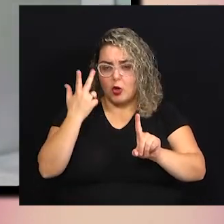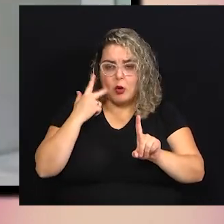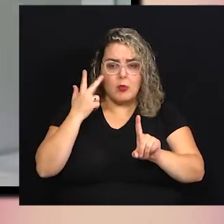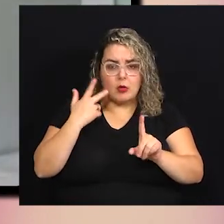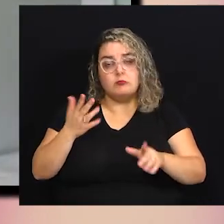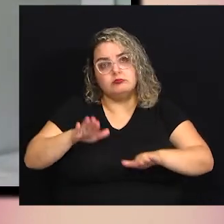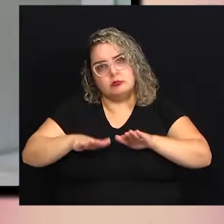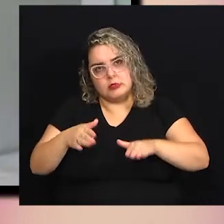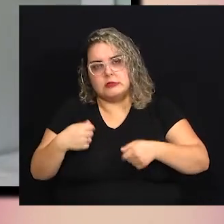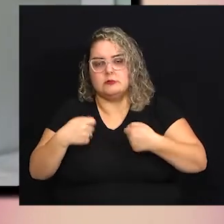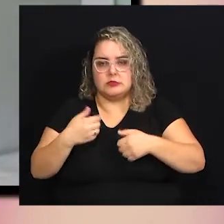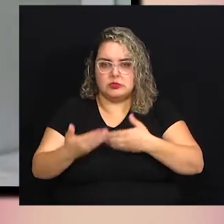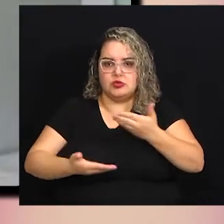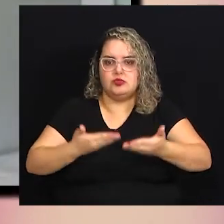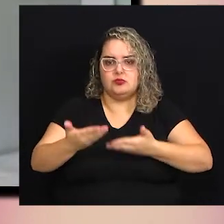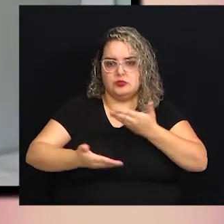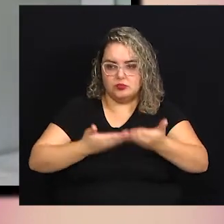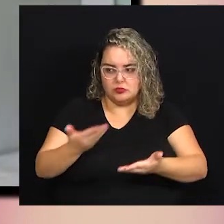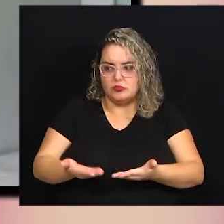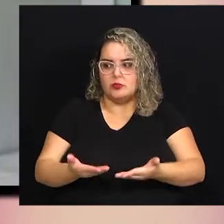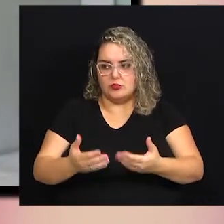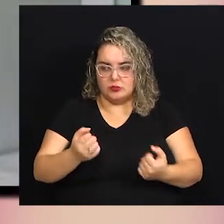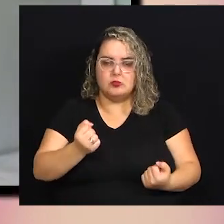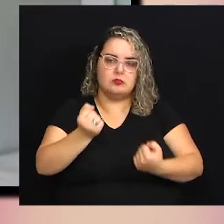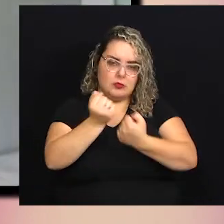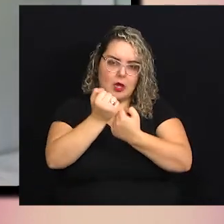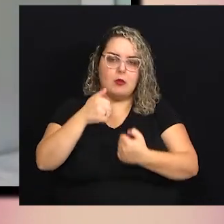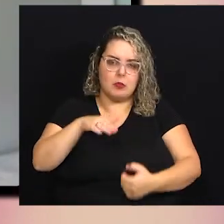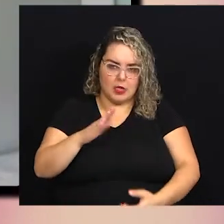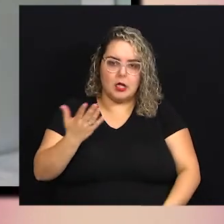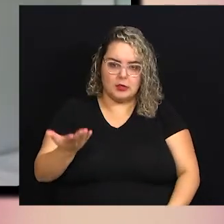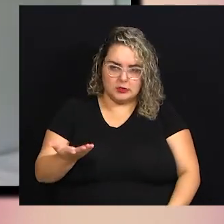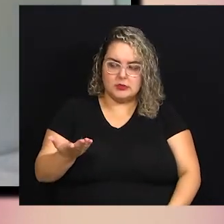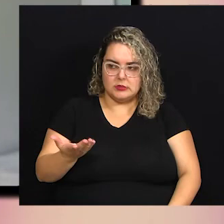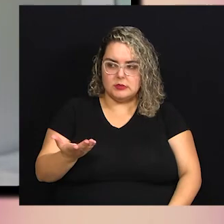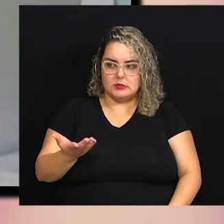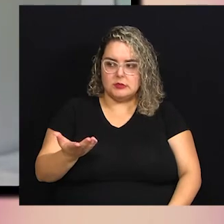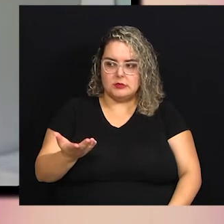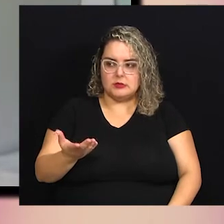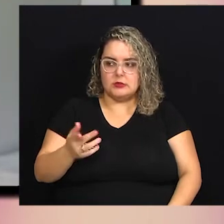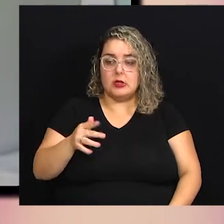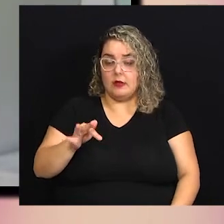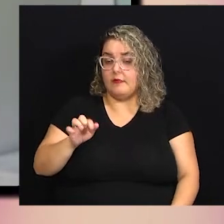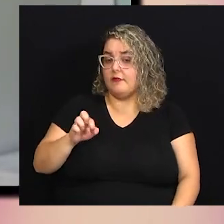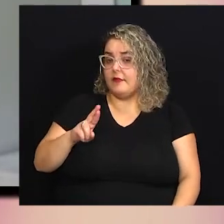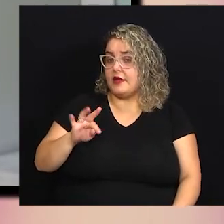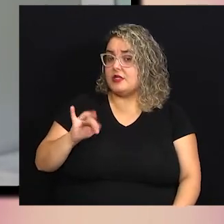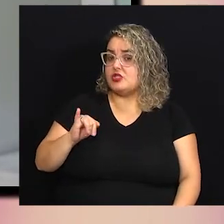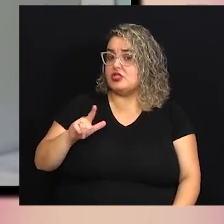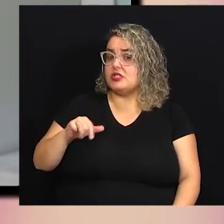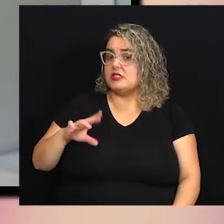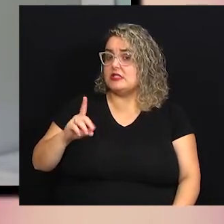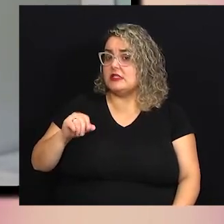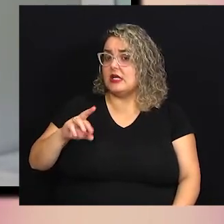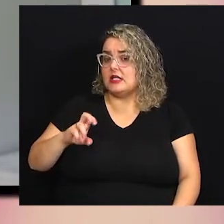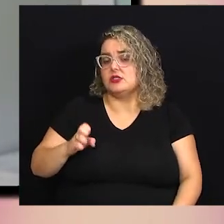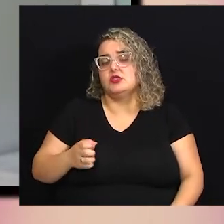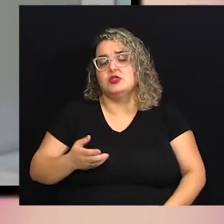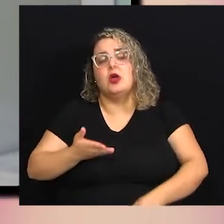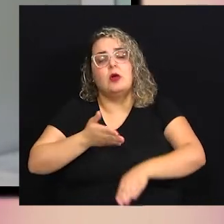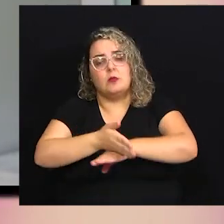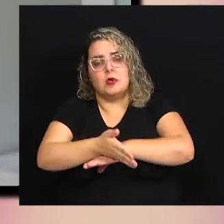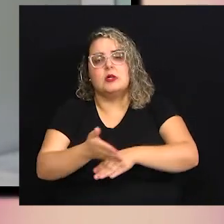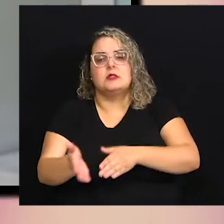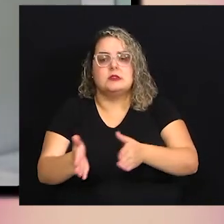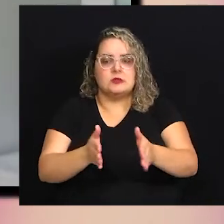reprodutiva, às vezes precisa de algum suporte, né, nessa questão da fertilidade, então buscar